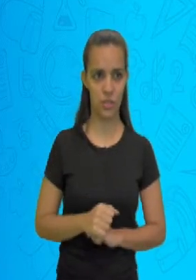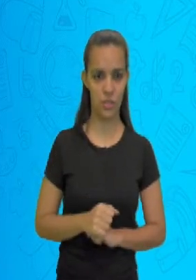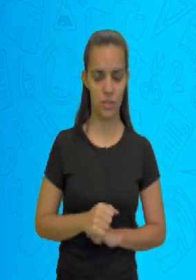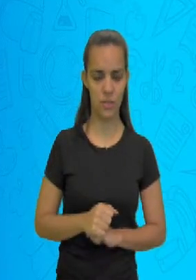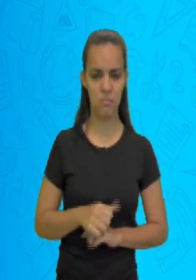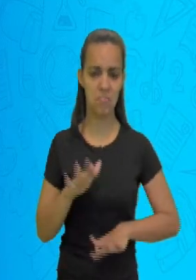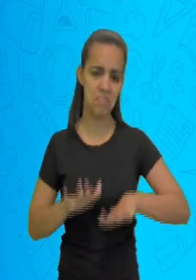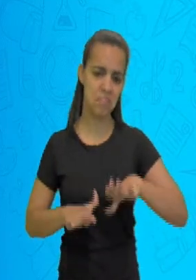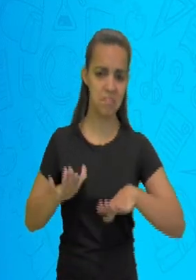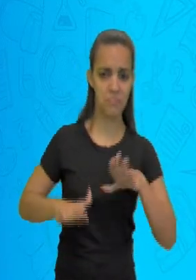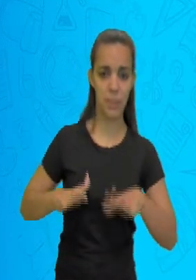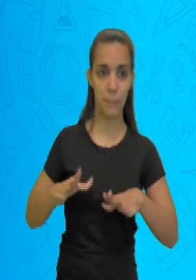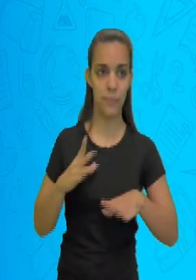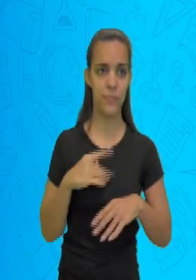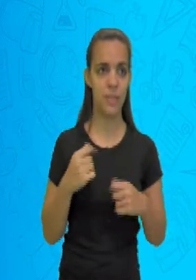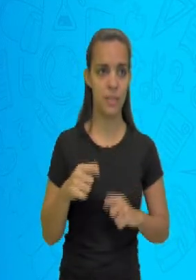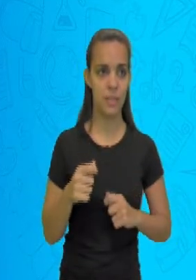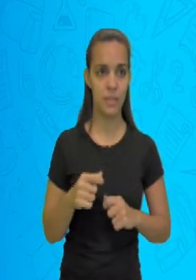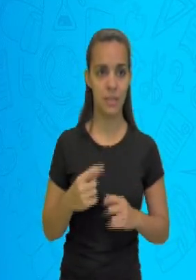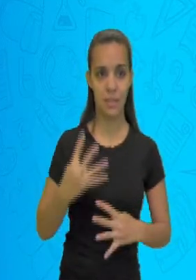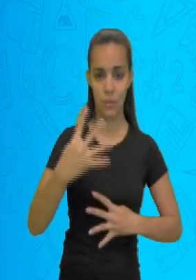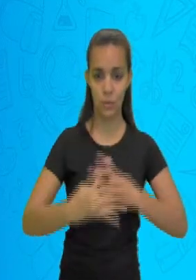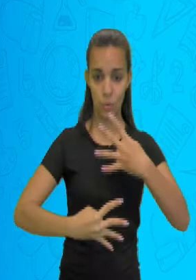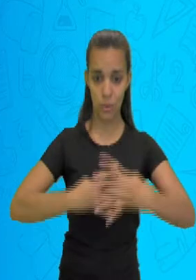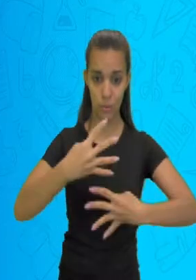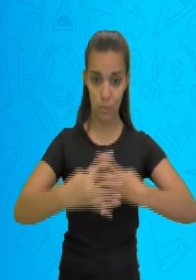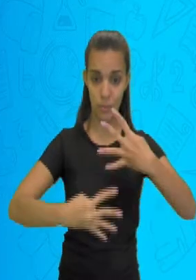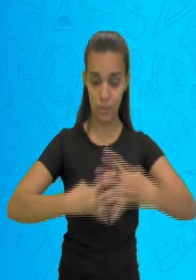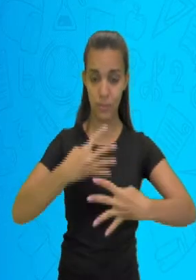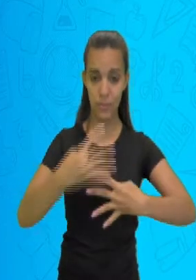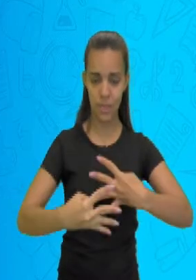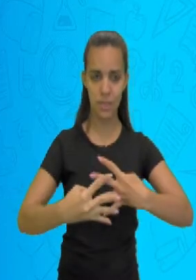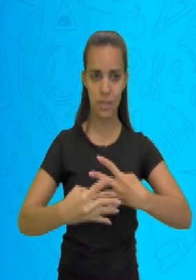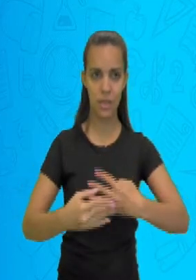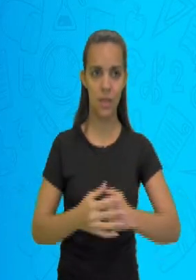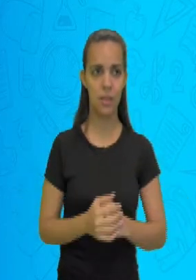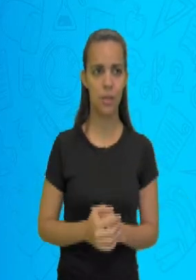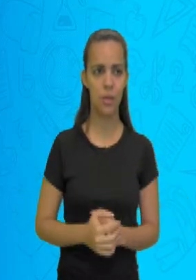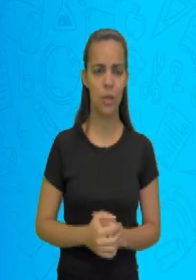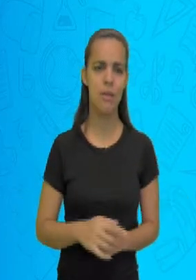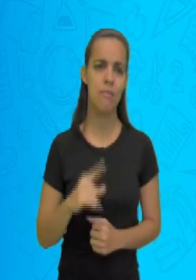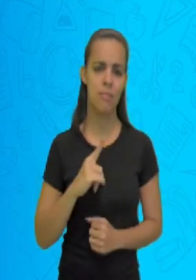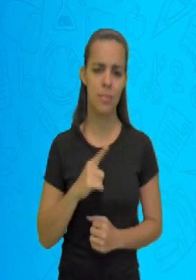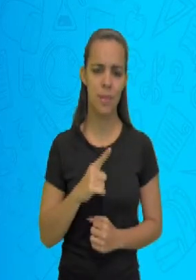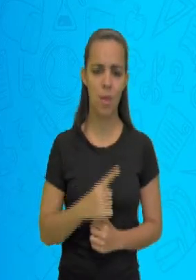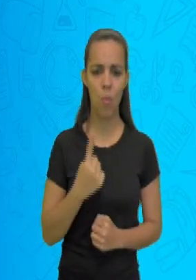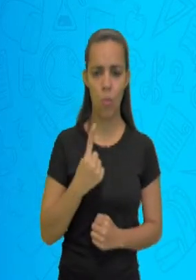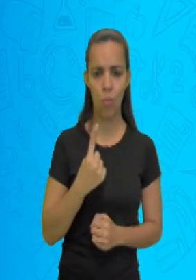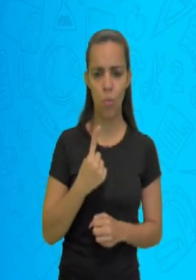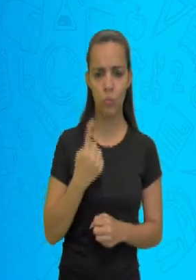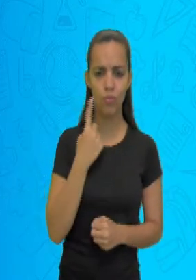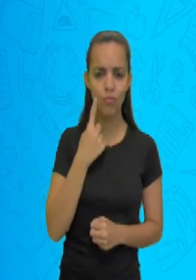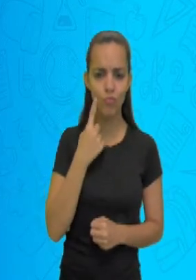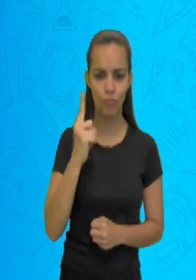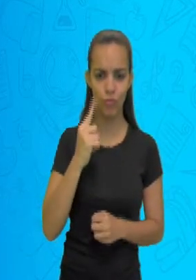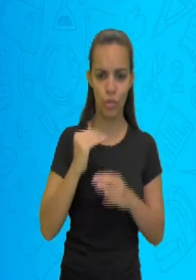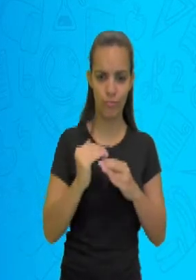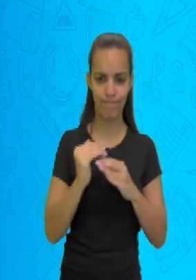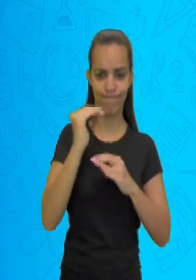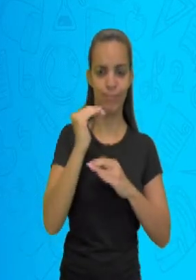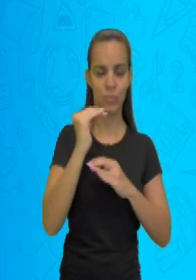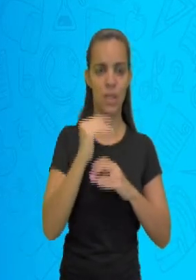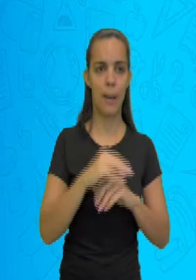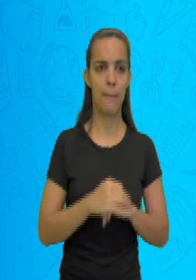366 dias quando acontece no ano bissexto. Numa próxima aula eu vou explicar para vocês sobre o ano bissexto, tudo